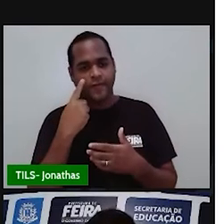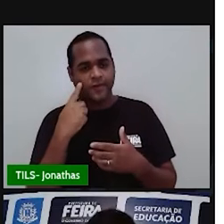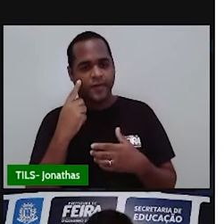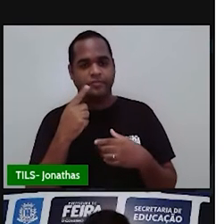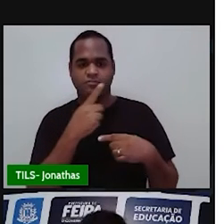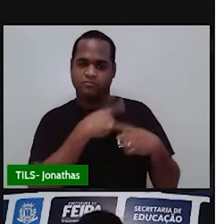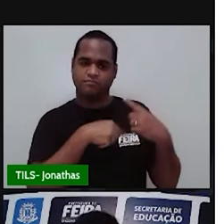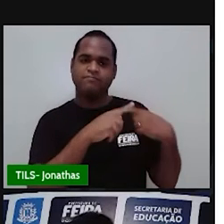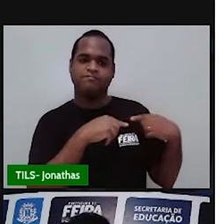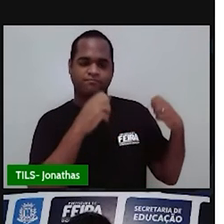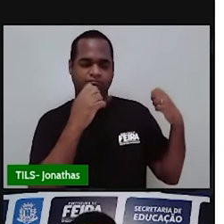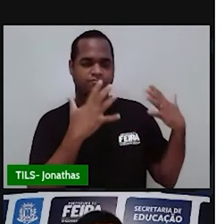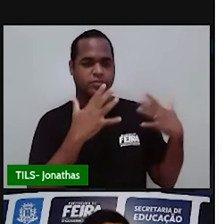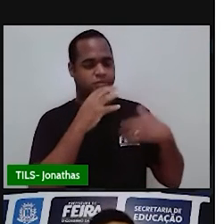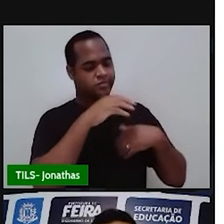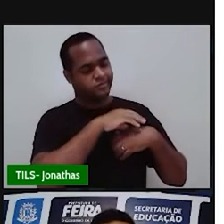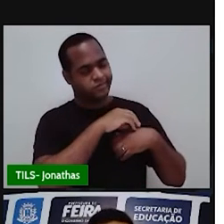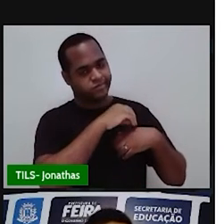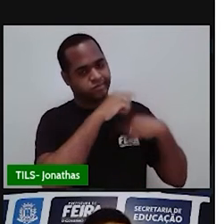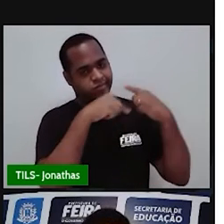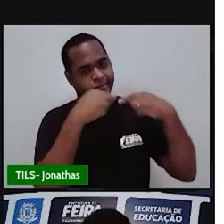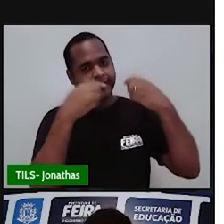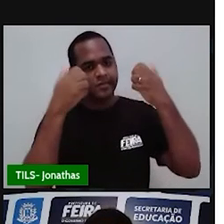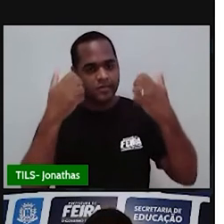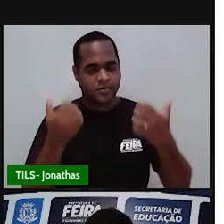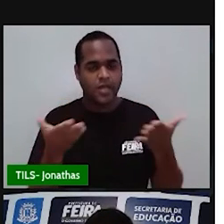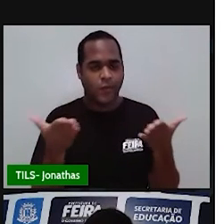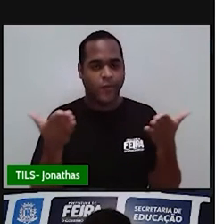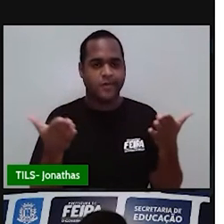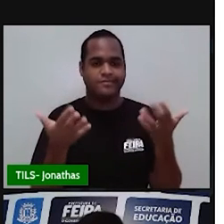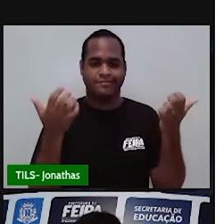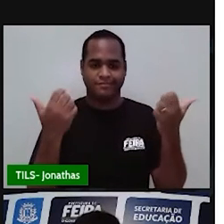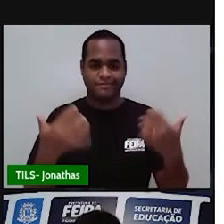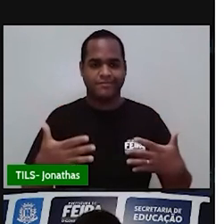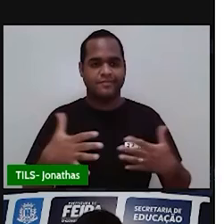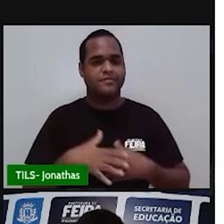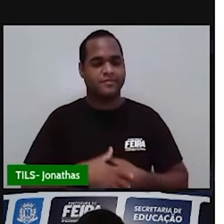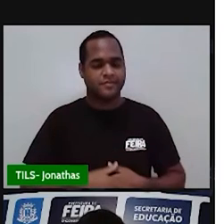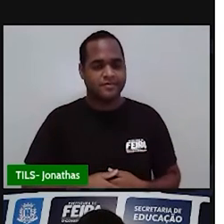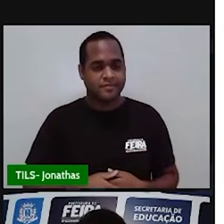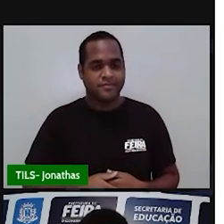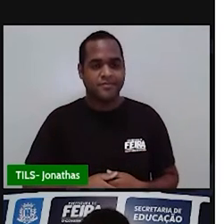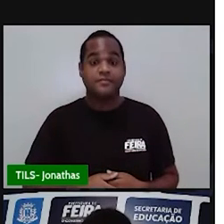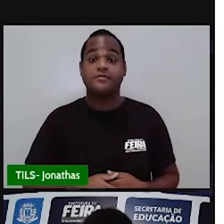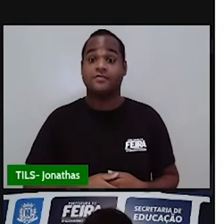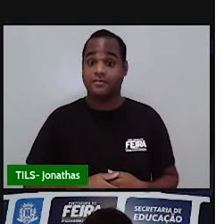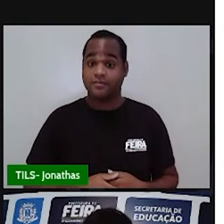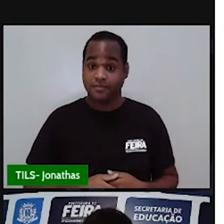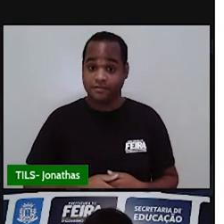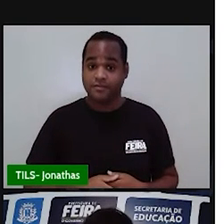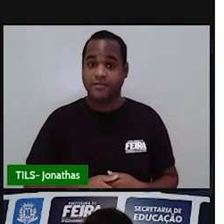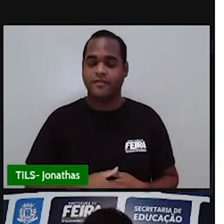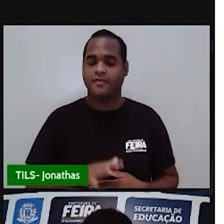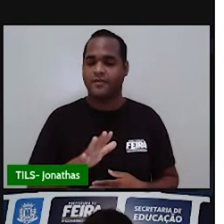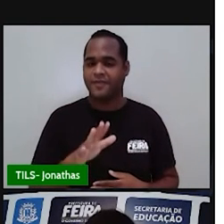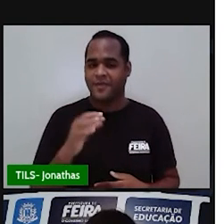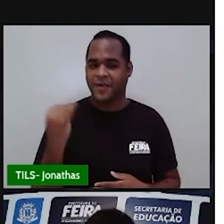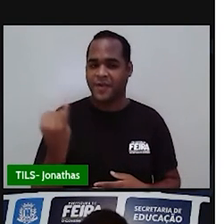ó, de lá trazendo das aulas anteriores a essa aqui. Tá bom? Mas, olha